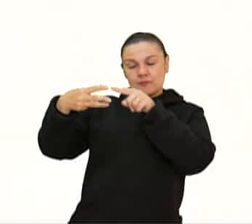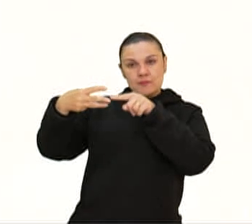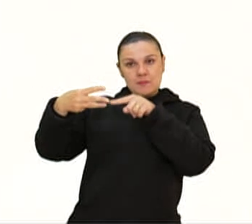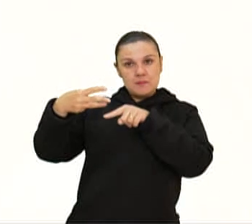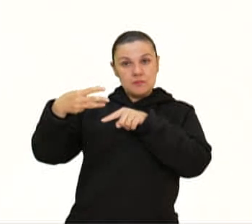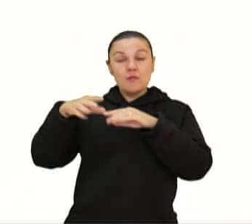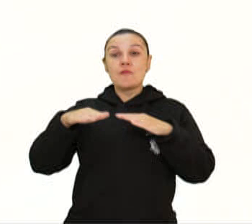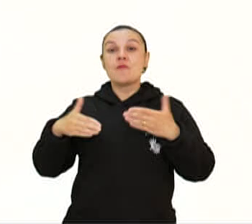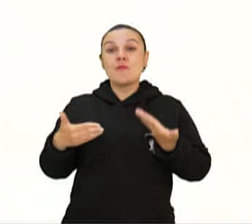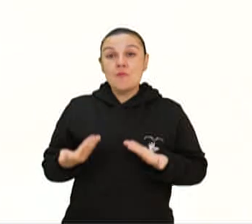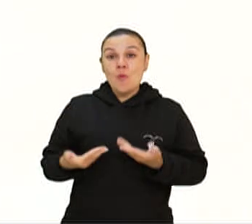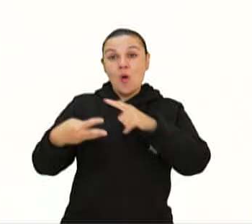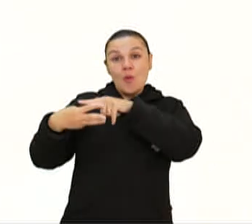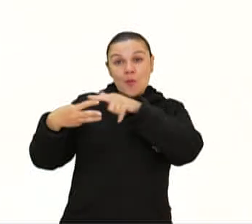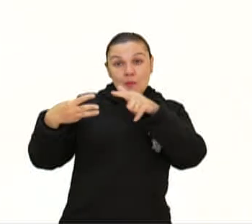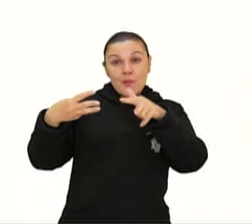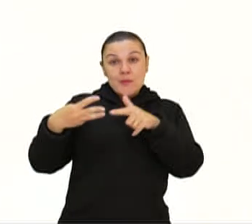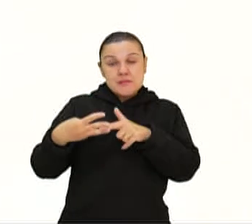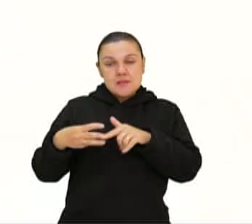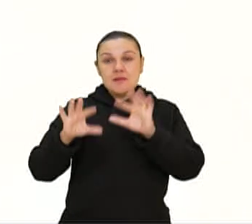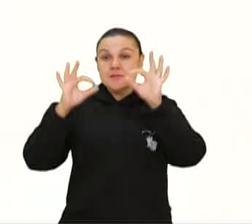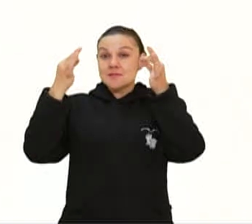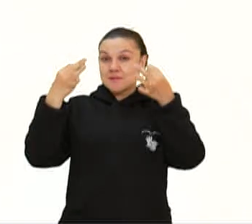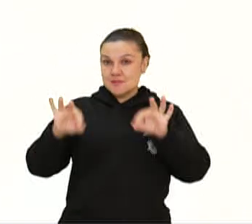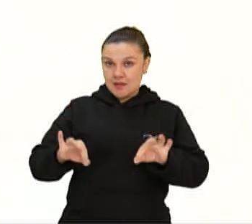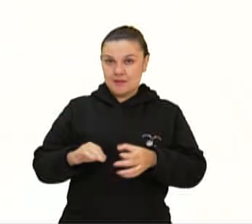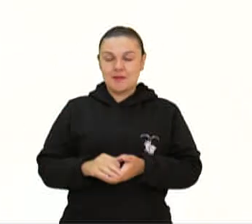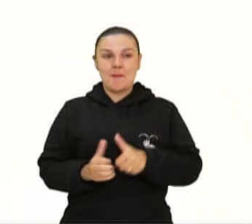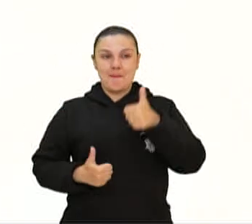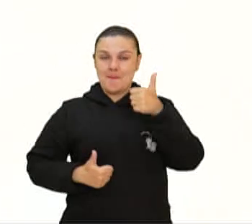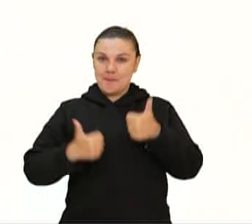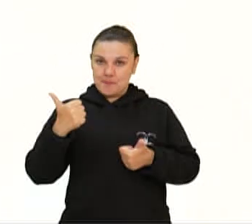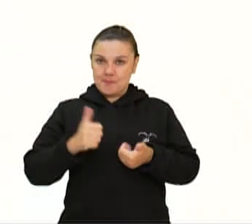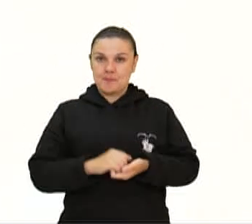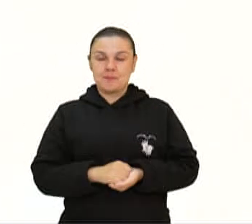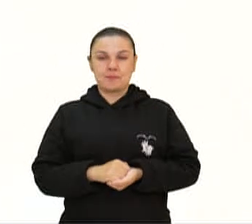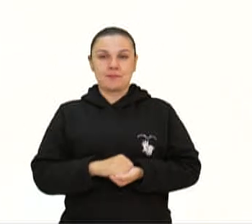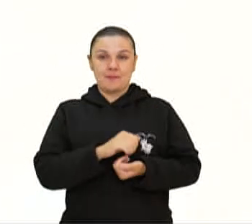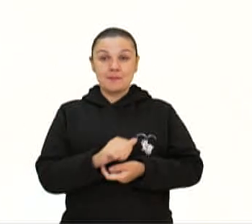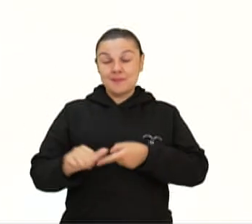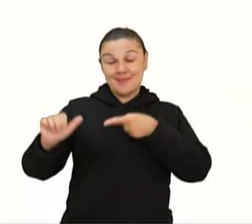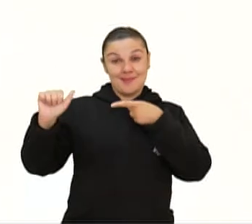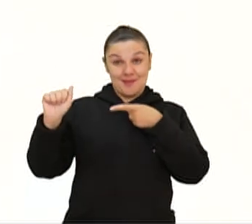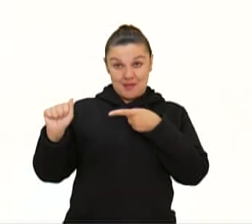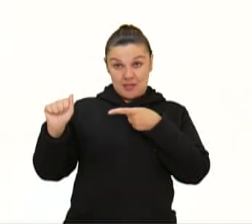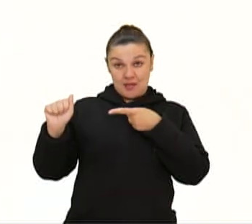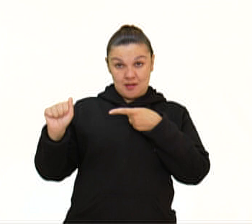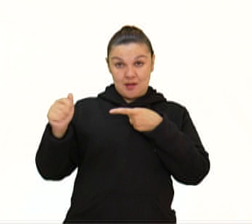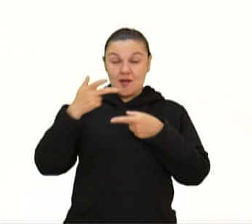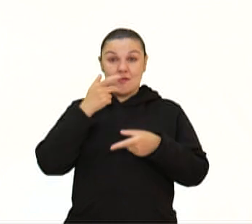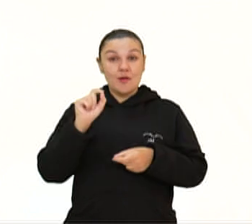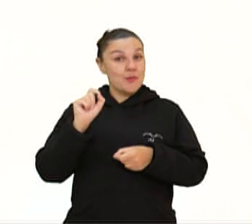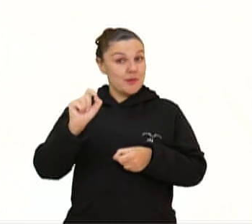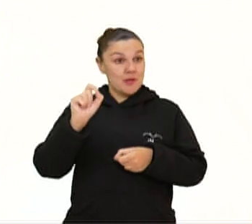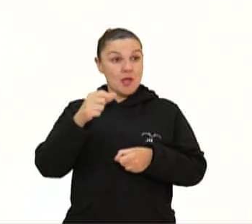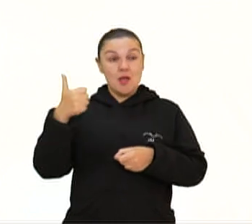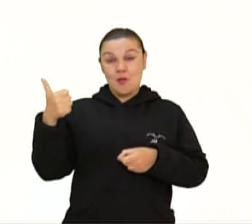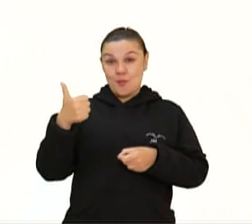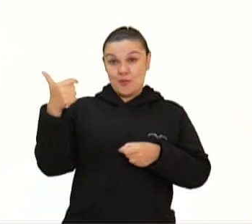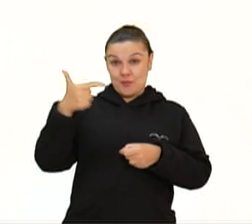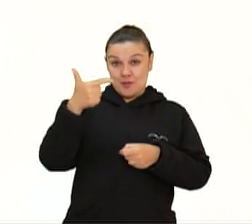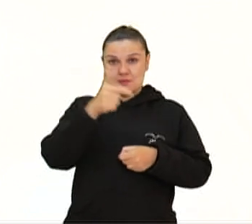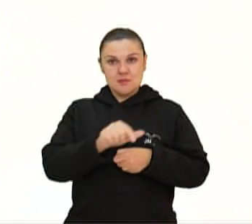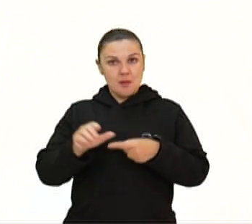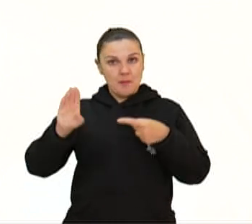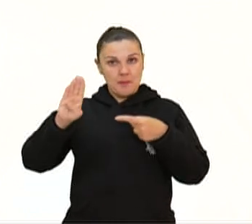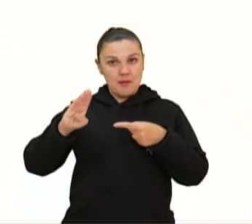vamos definir quais delas estão corretas. Belezinha? A alternativa A está afirmando que é 1 e 2, a